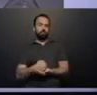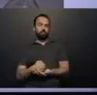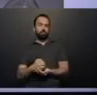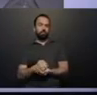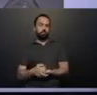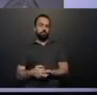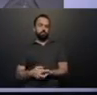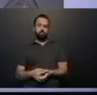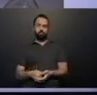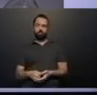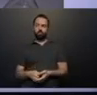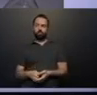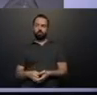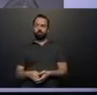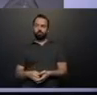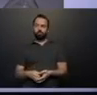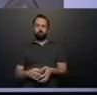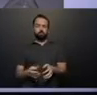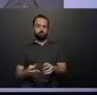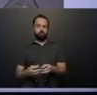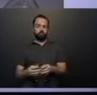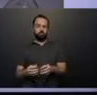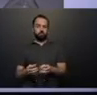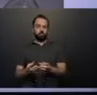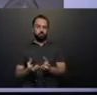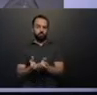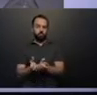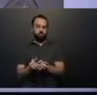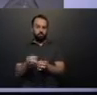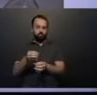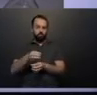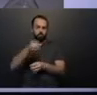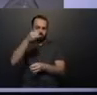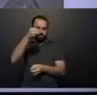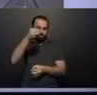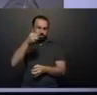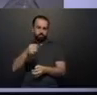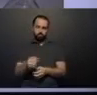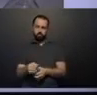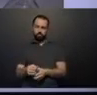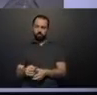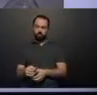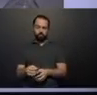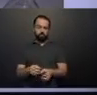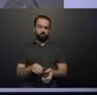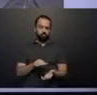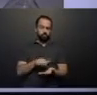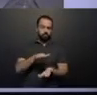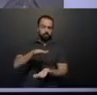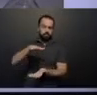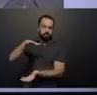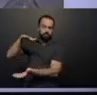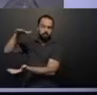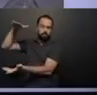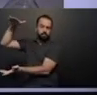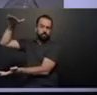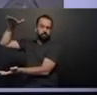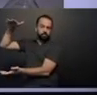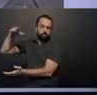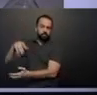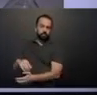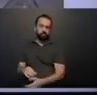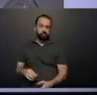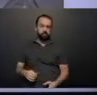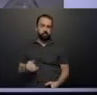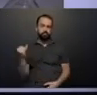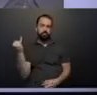substâncias sólidas. O balão volumétrico, como a gente pode ver, existem vários tamanhos, ele é usado para